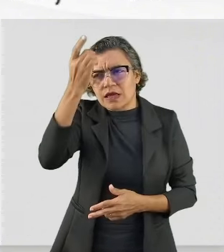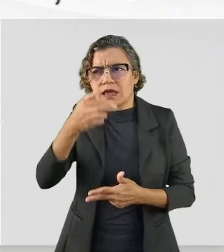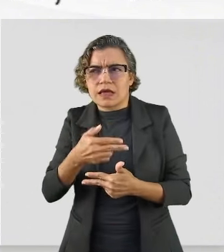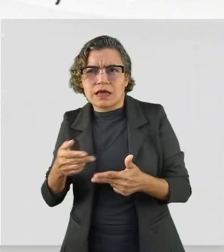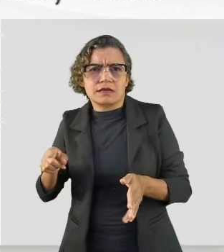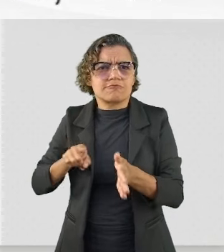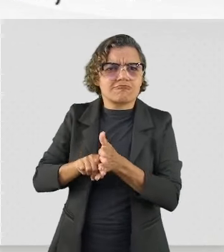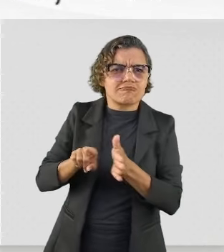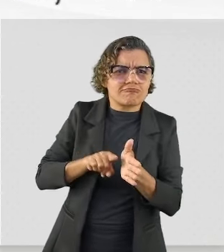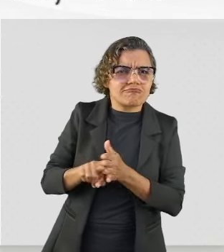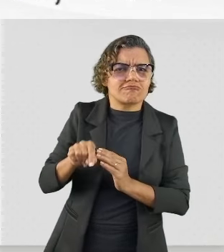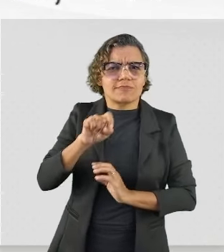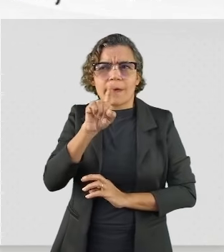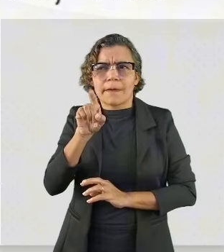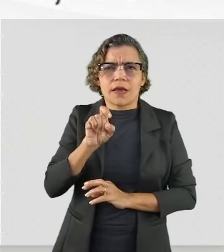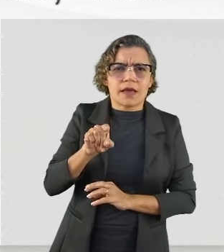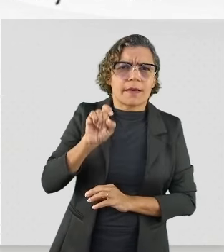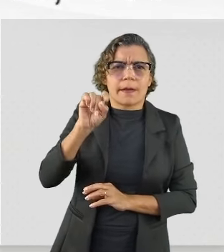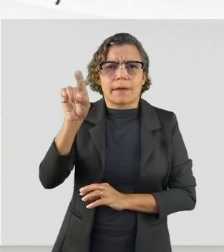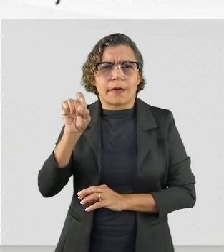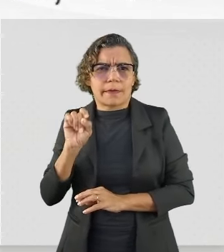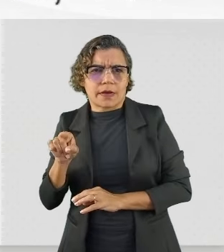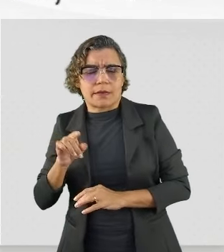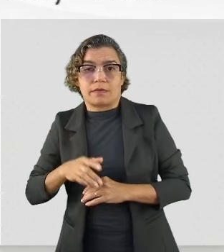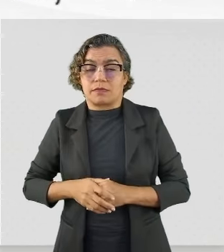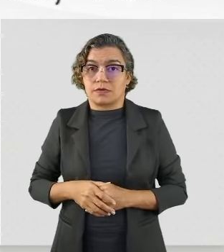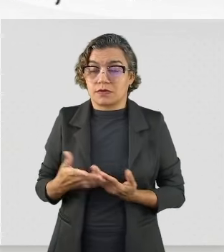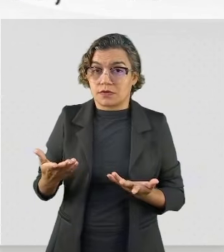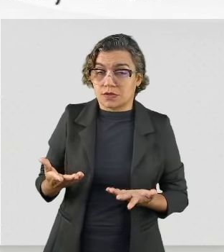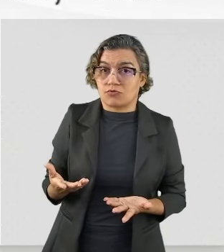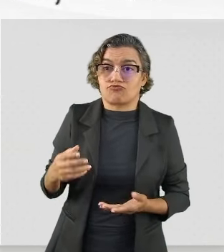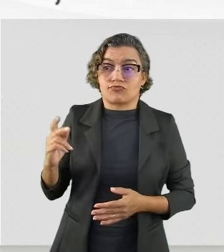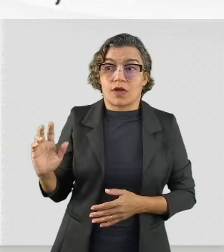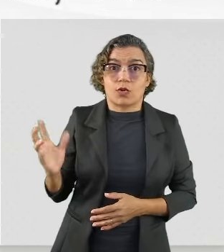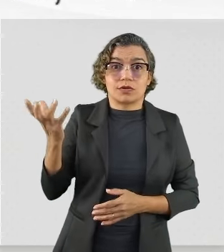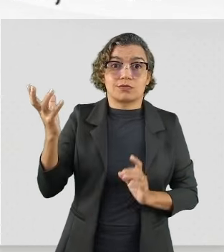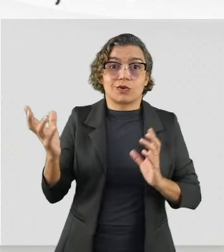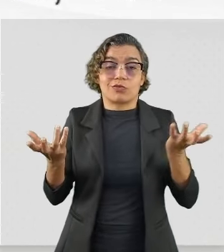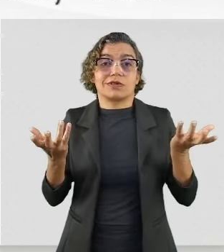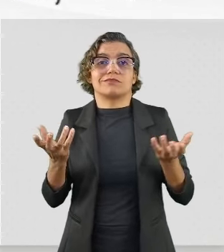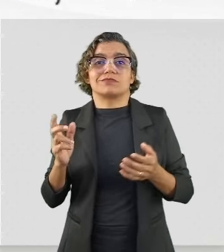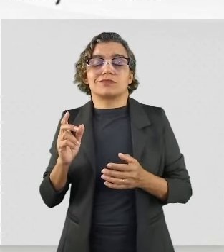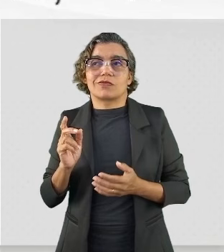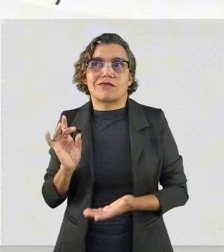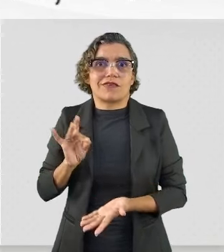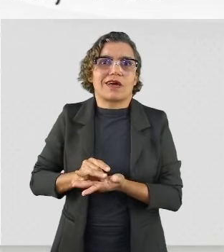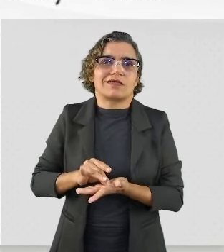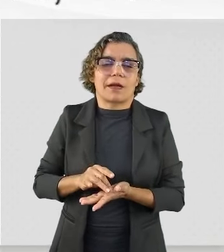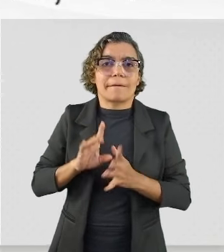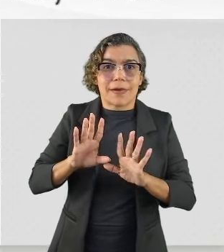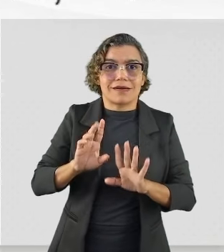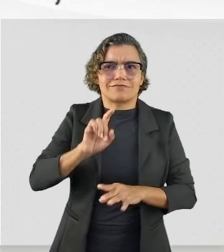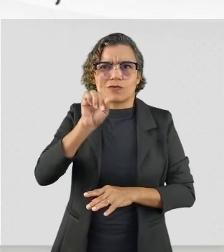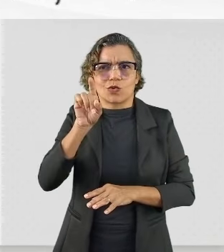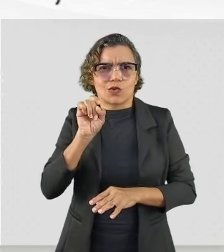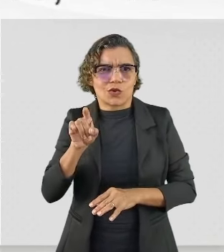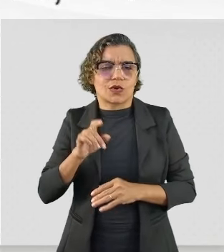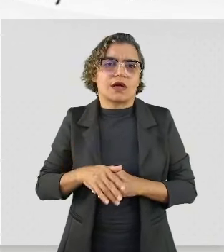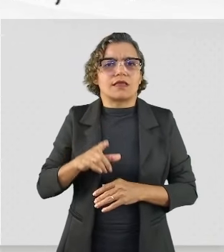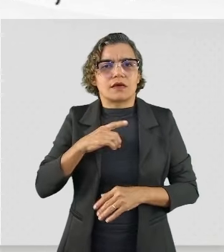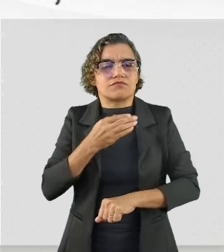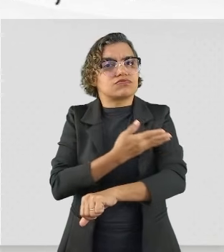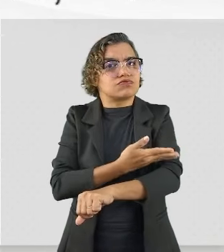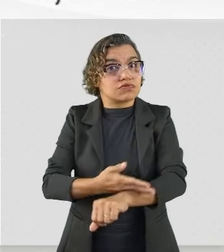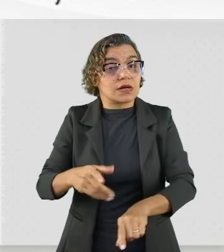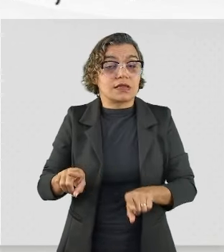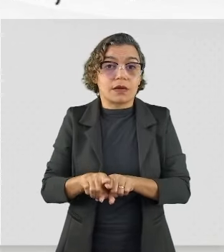começa a questionar os fatos que parecem já ser explicados e fundamentados e várias situações, comportamentos